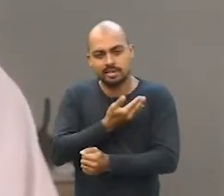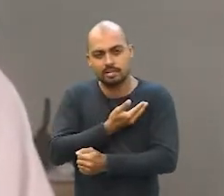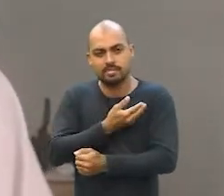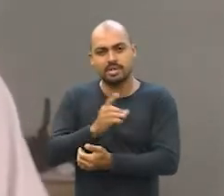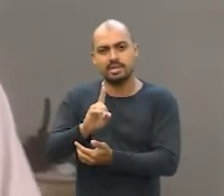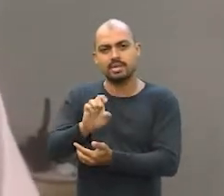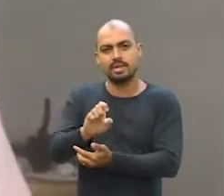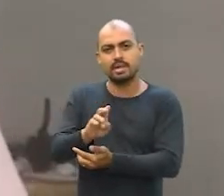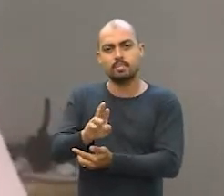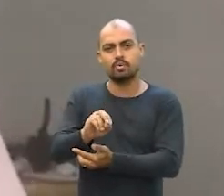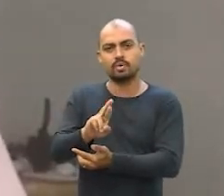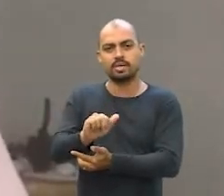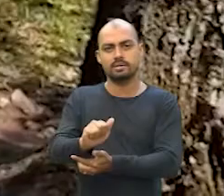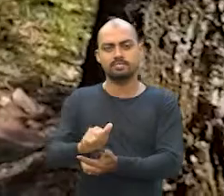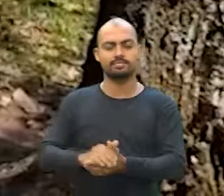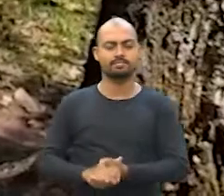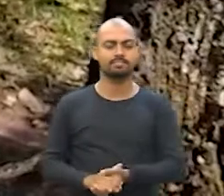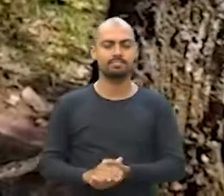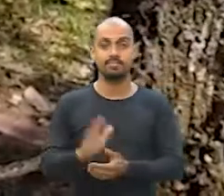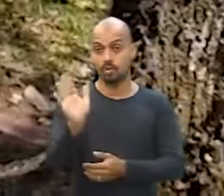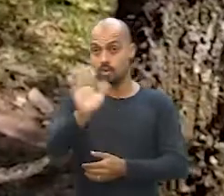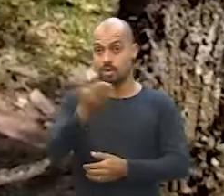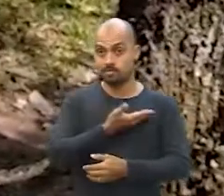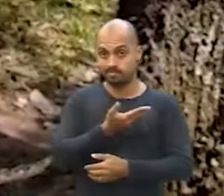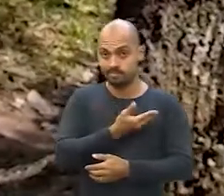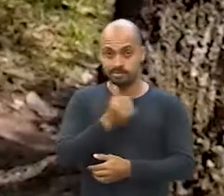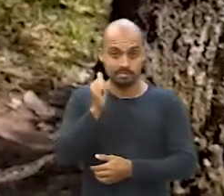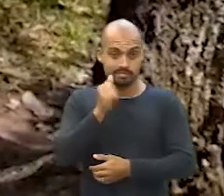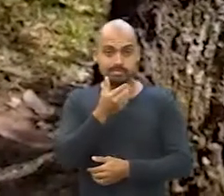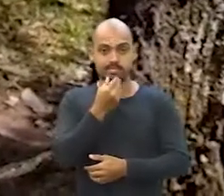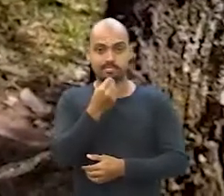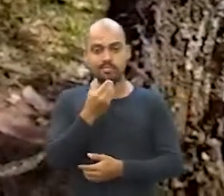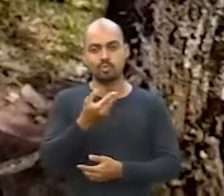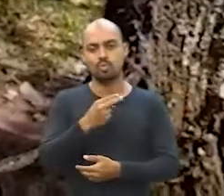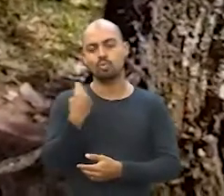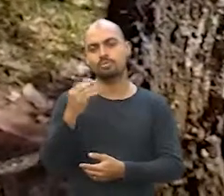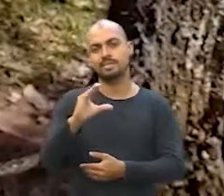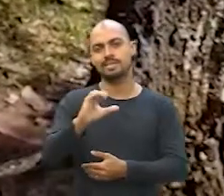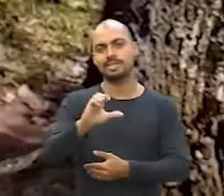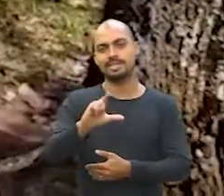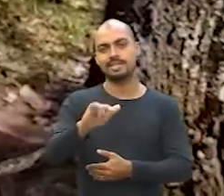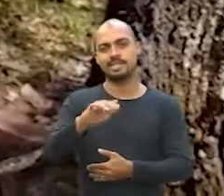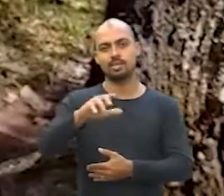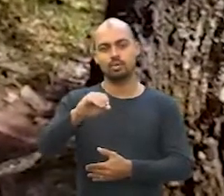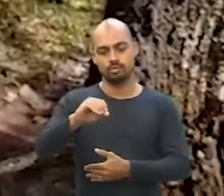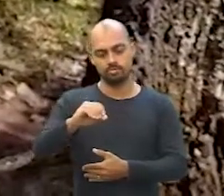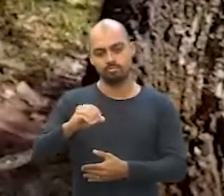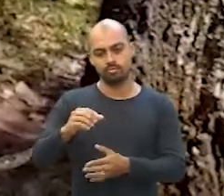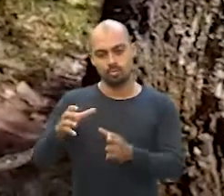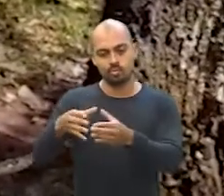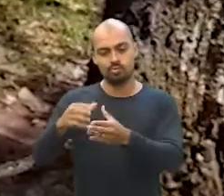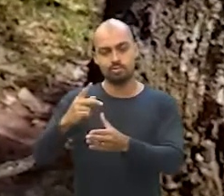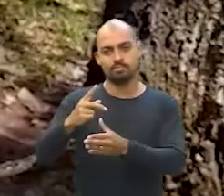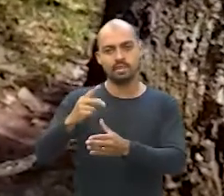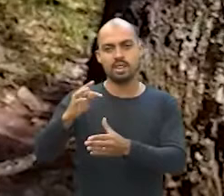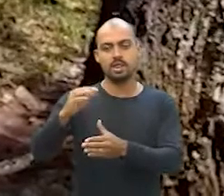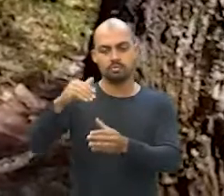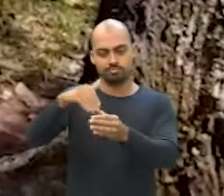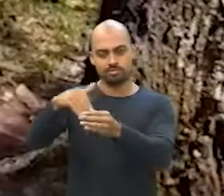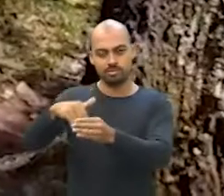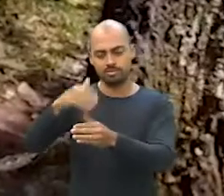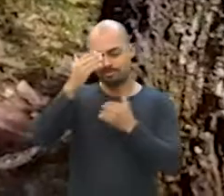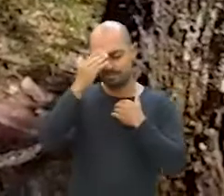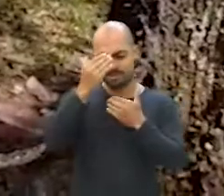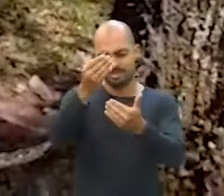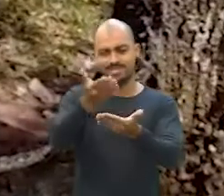companheira de bancada, Débora Palermo. Olá amigos, amigas, aqui é Cecílio, vereador eleito pelo PT. Agradeço